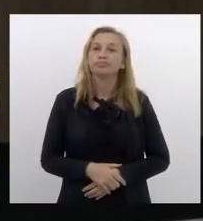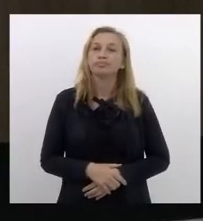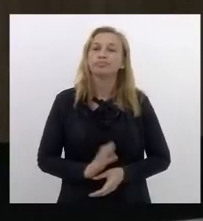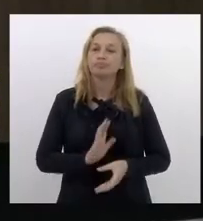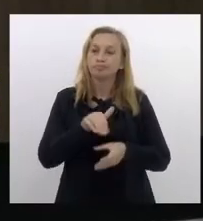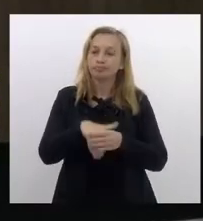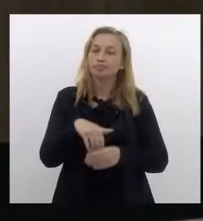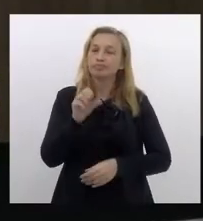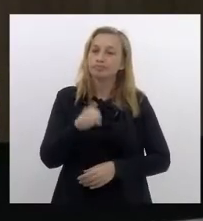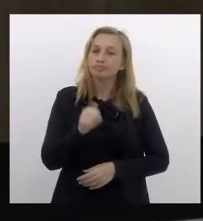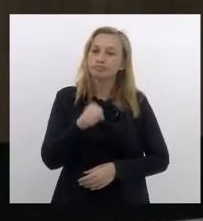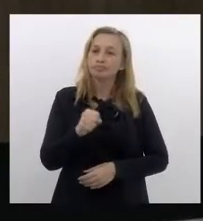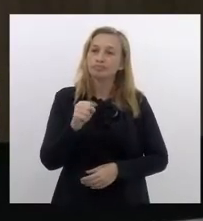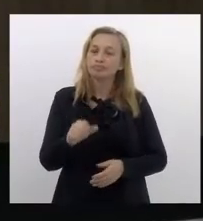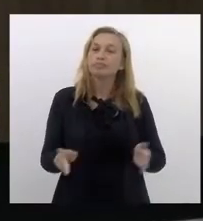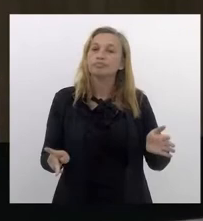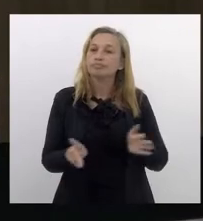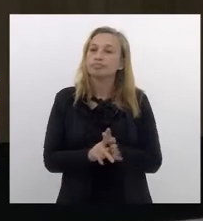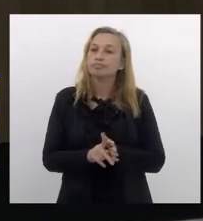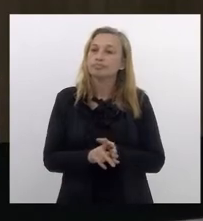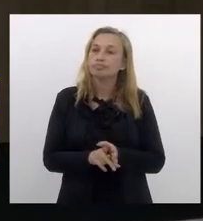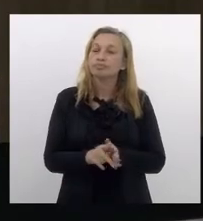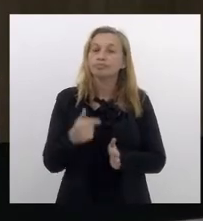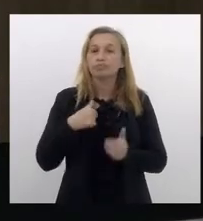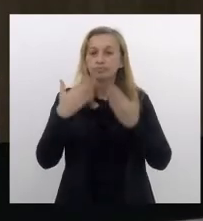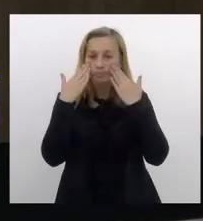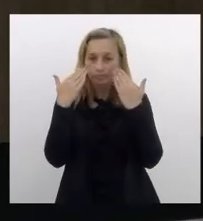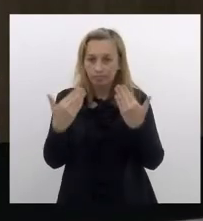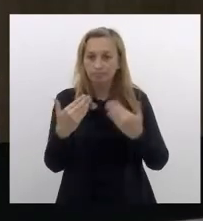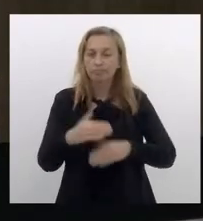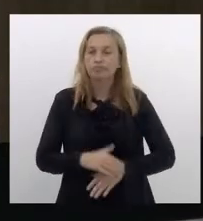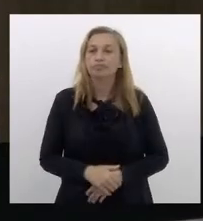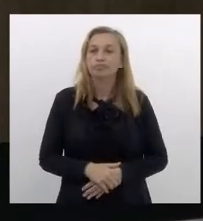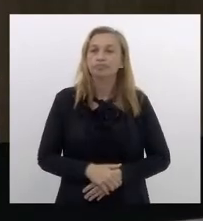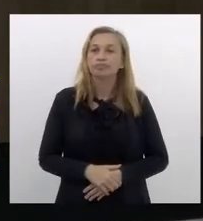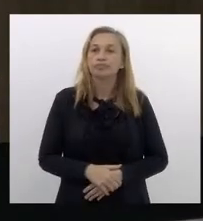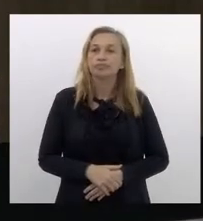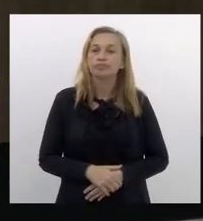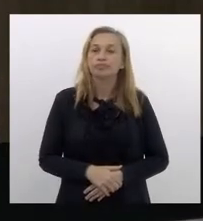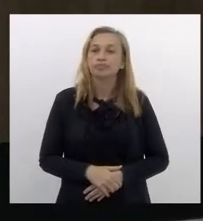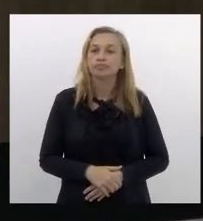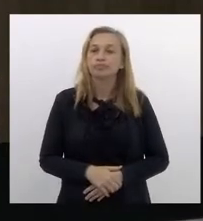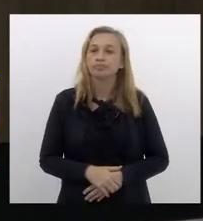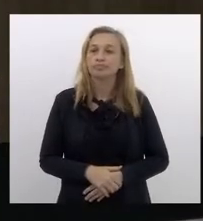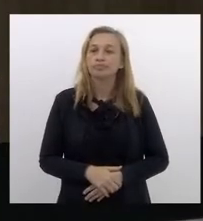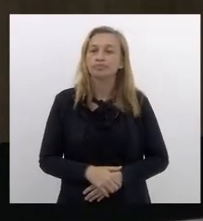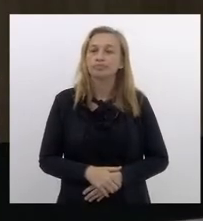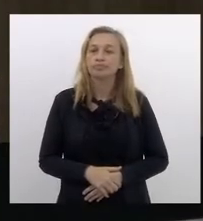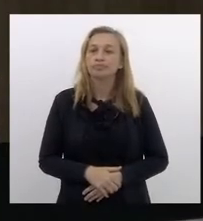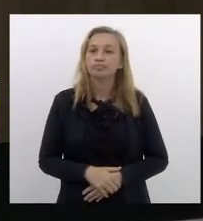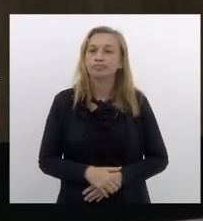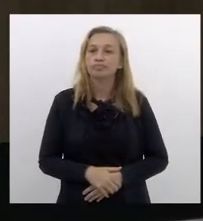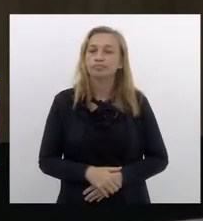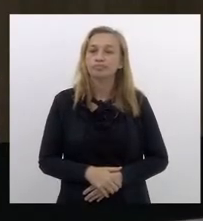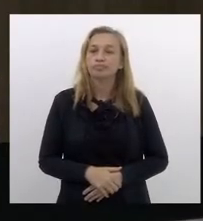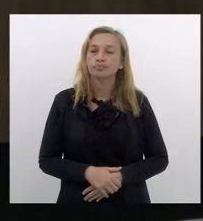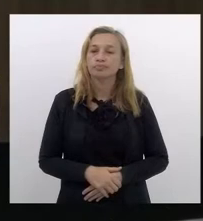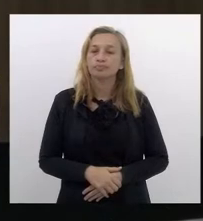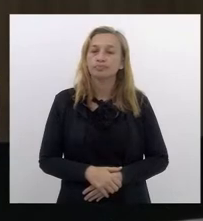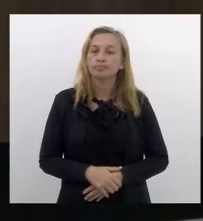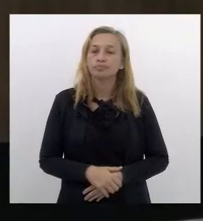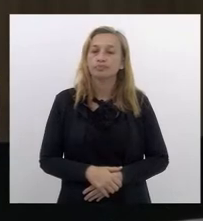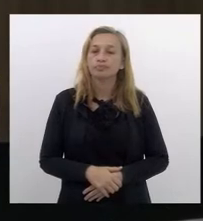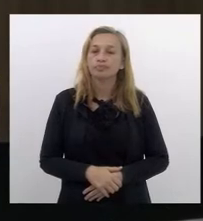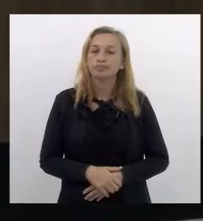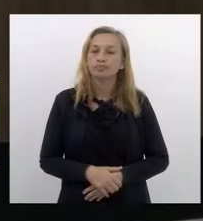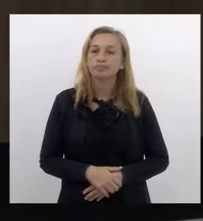voto favorável ao projeto que eu apresentei para conceder uma distinção, a mais